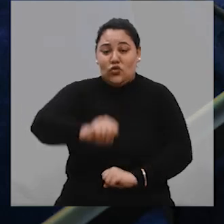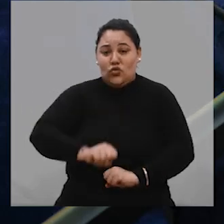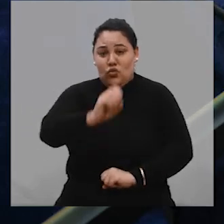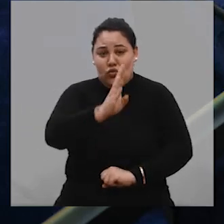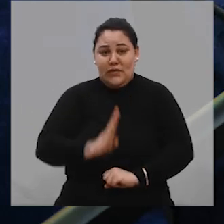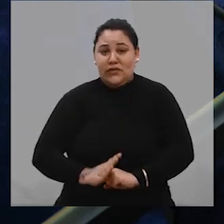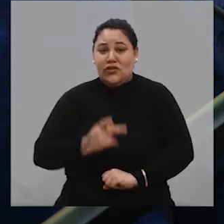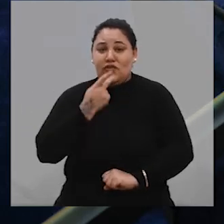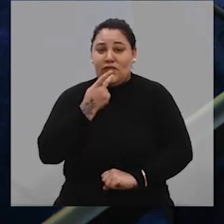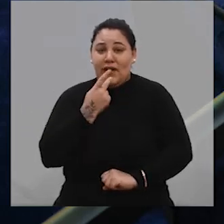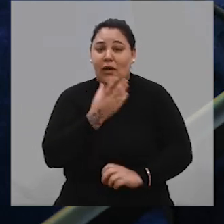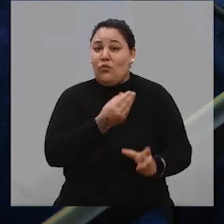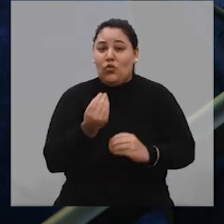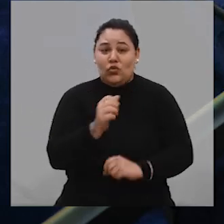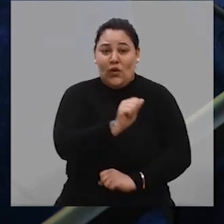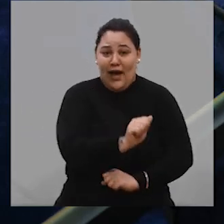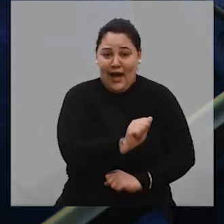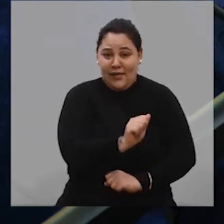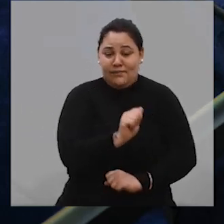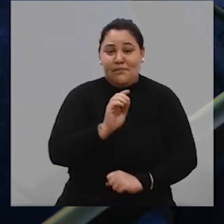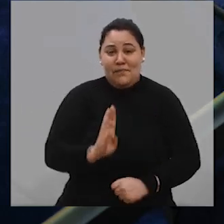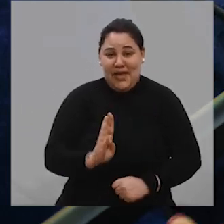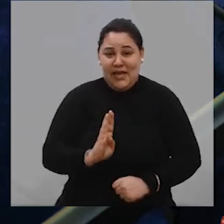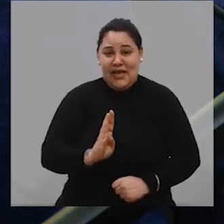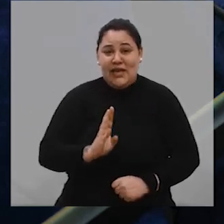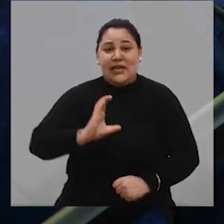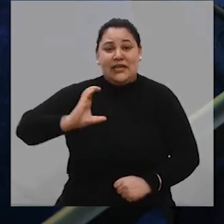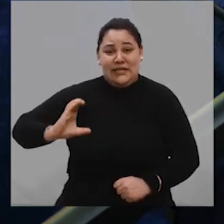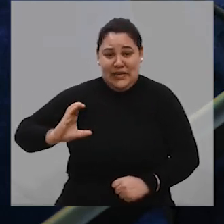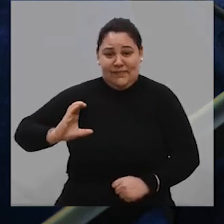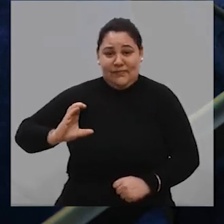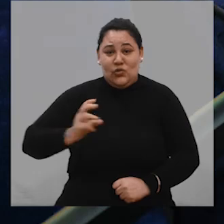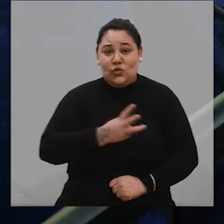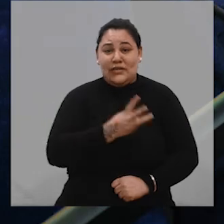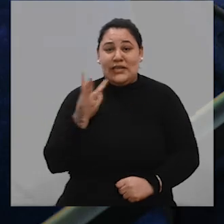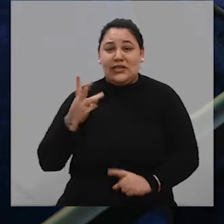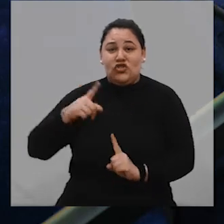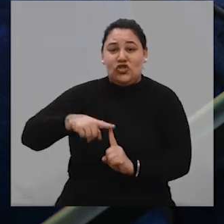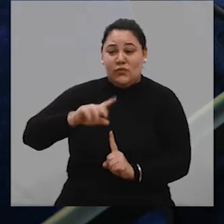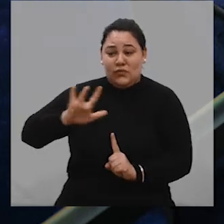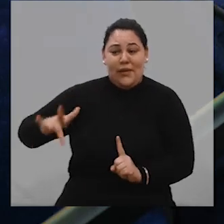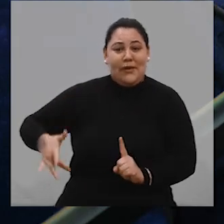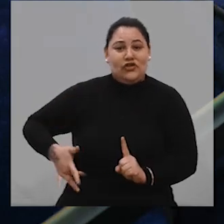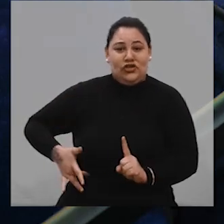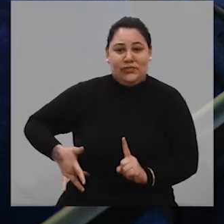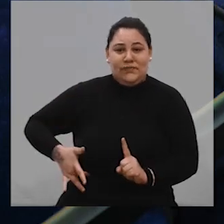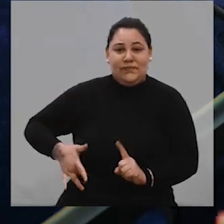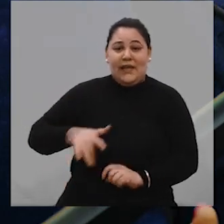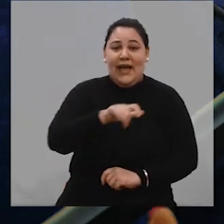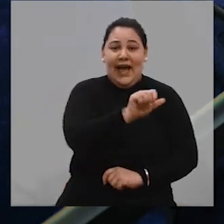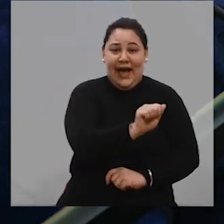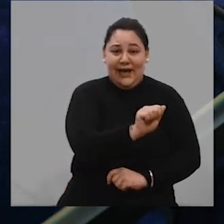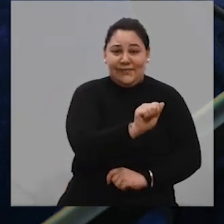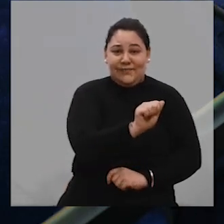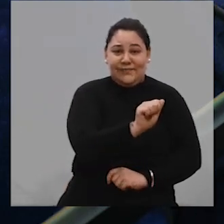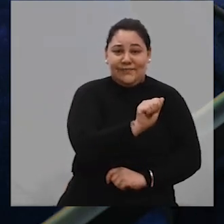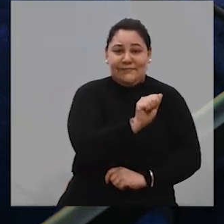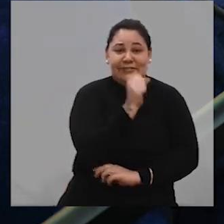Brasil, a gente fala muito da hepatite A, da hepatite B e da hepatite C. A hepatite A é aquela hepatite